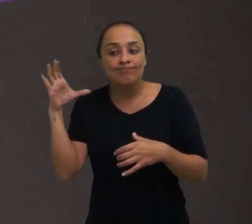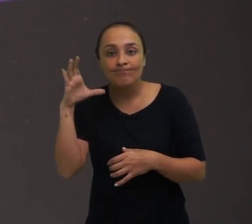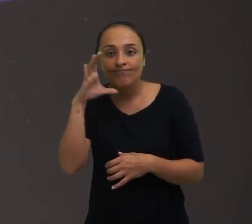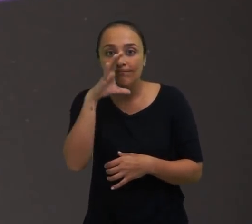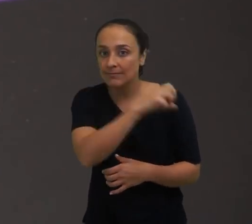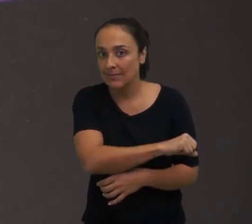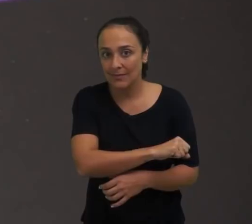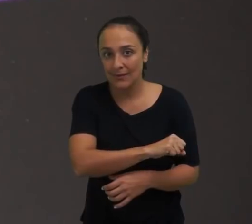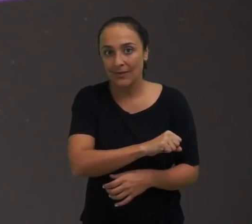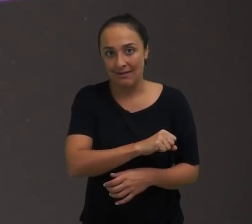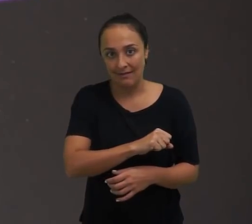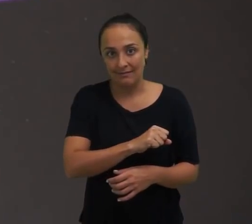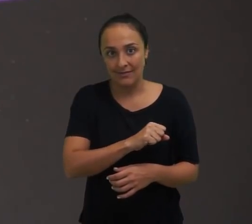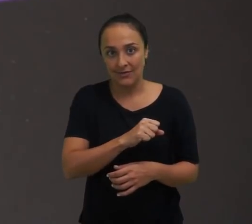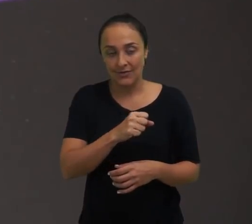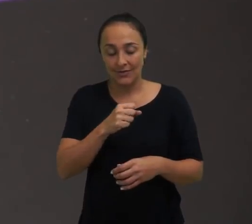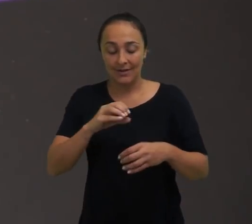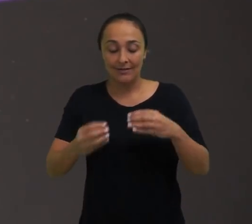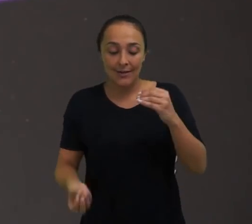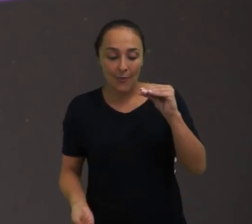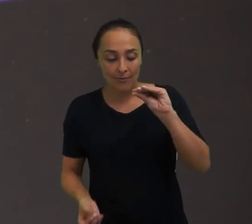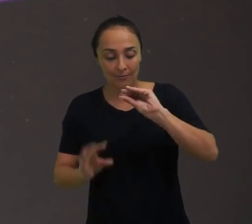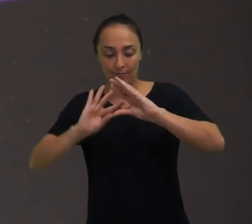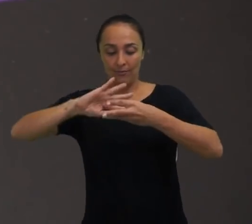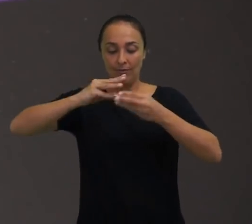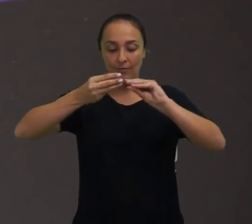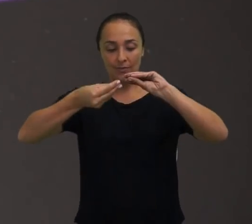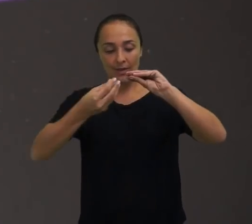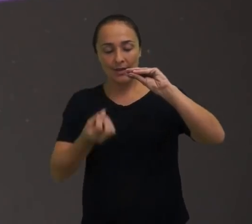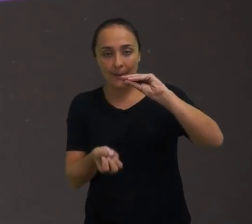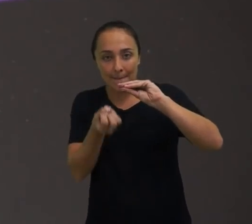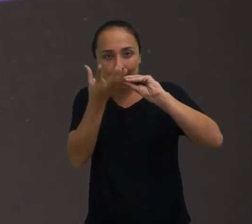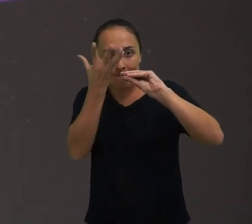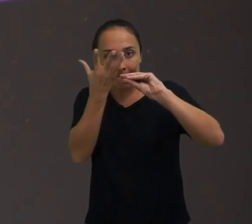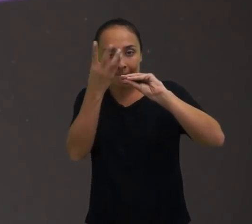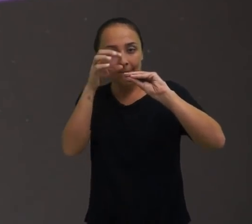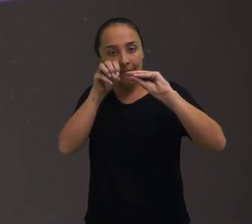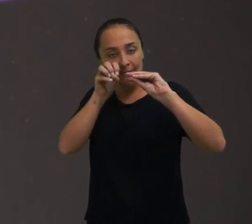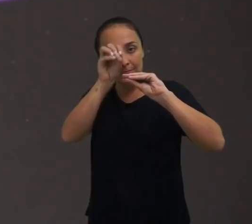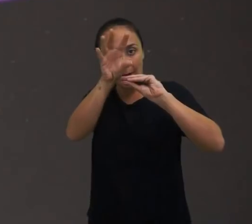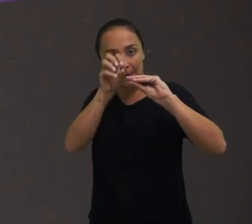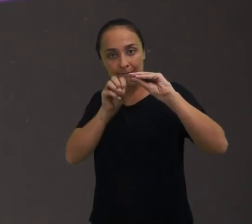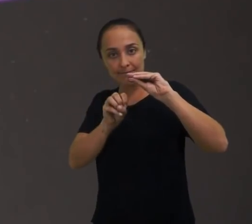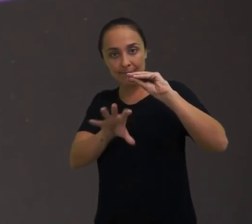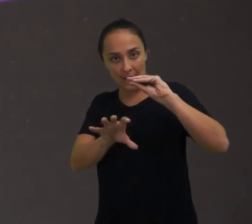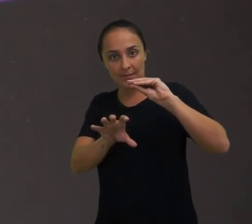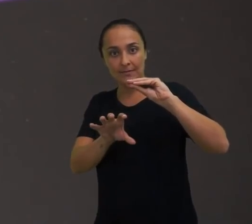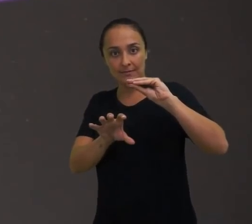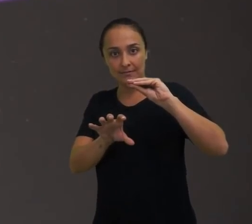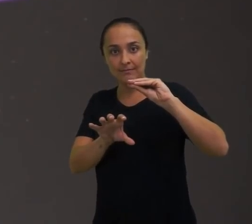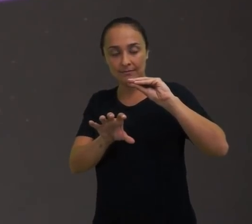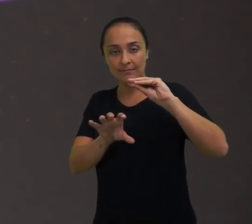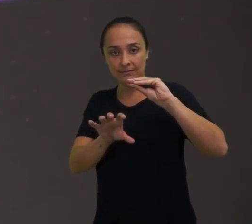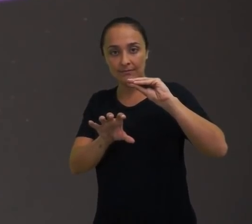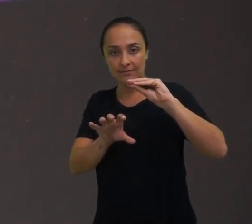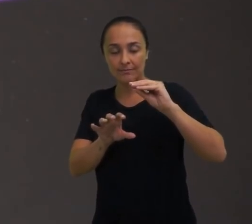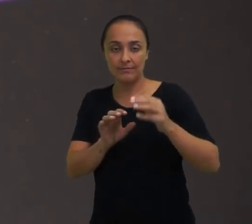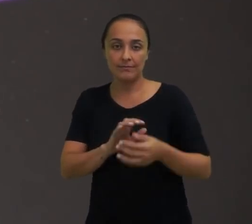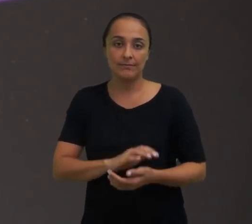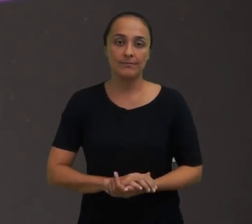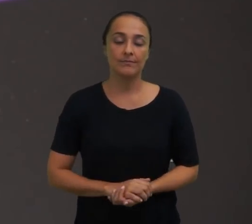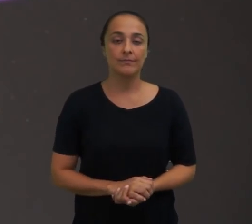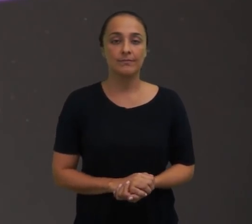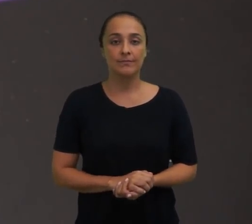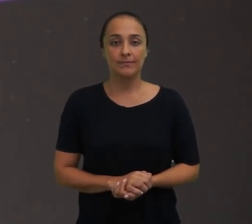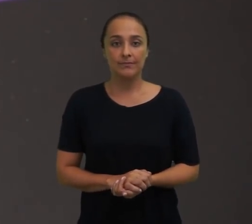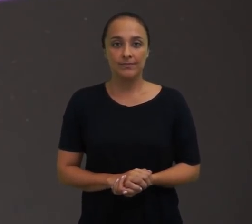material? É gás expulso do centro da Via Láctea durante um breve período de atividade do buraco negro, alguns milhões